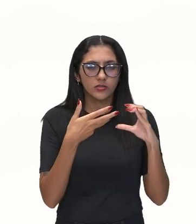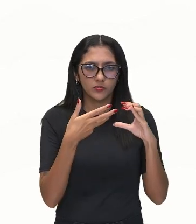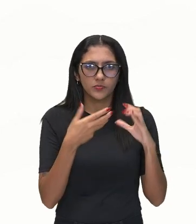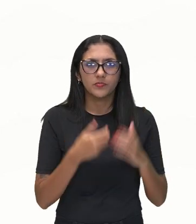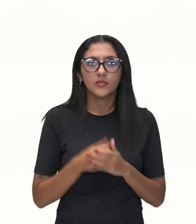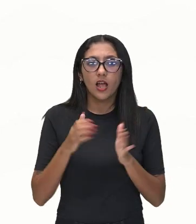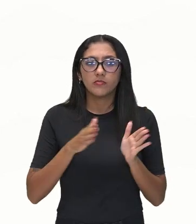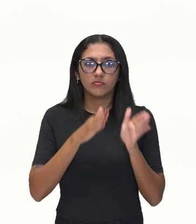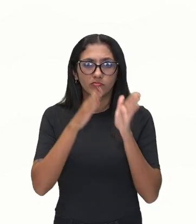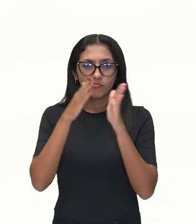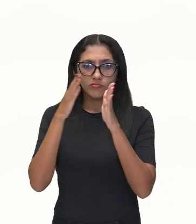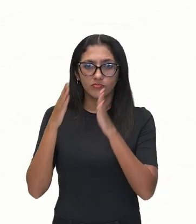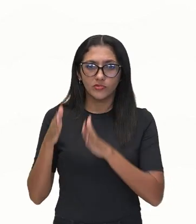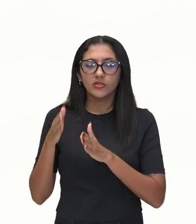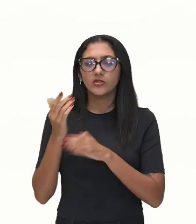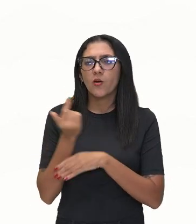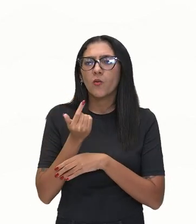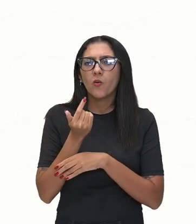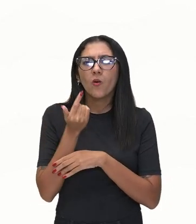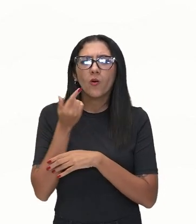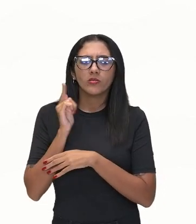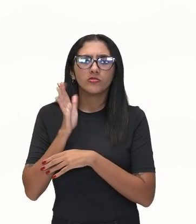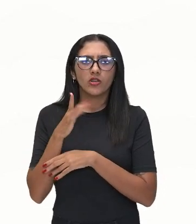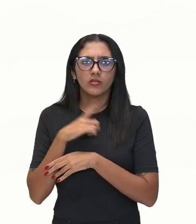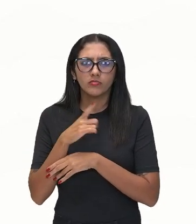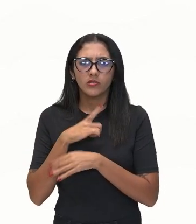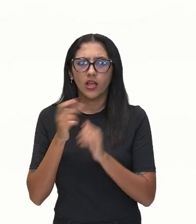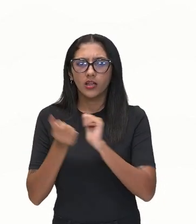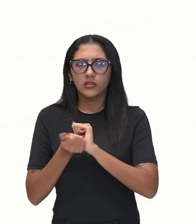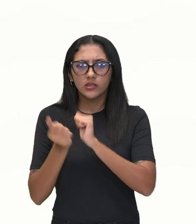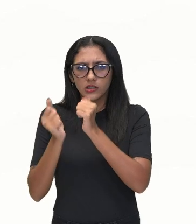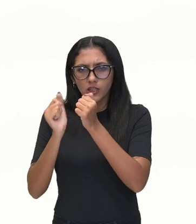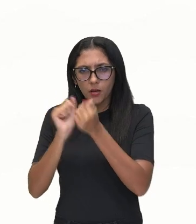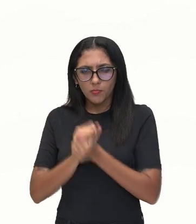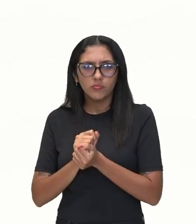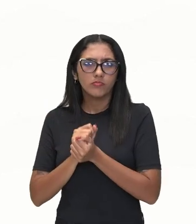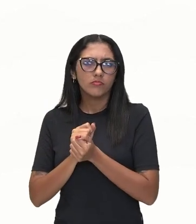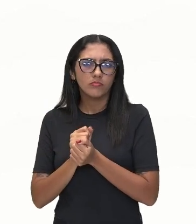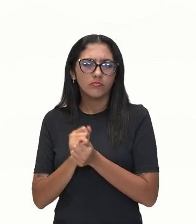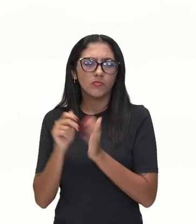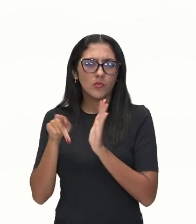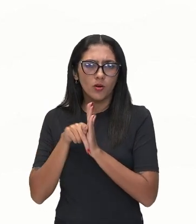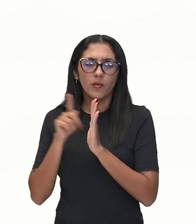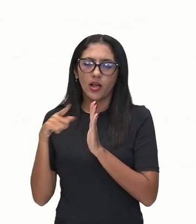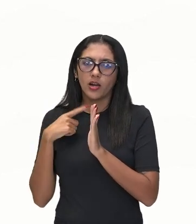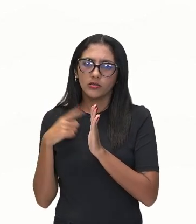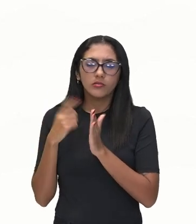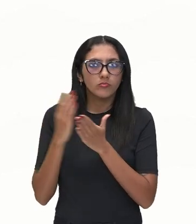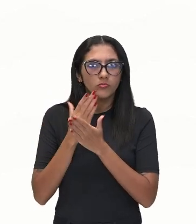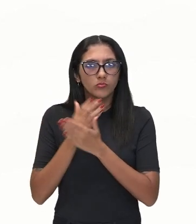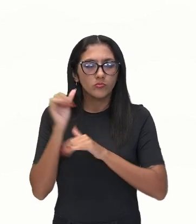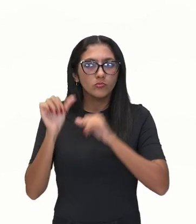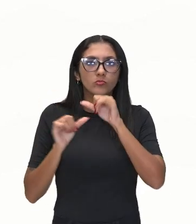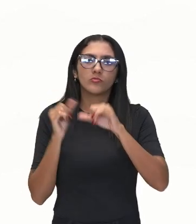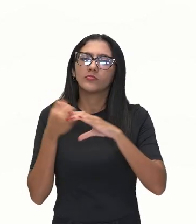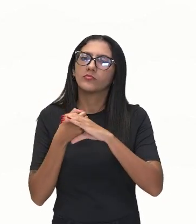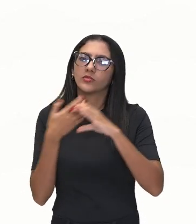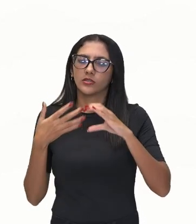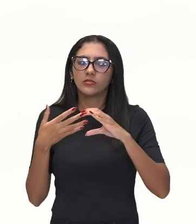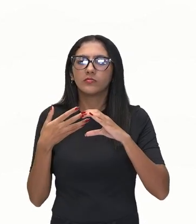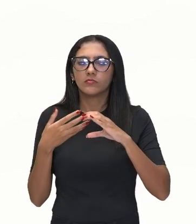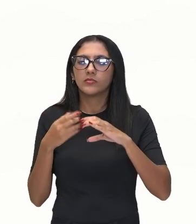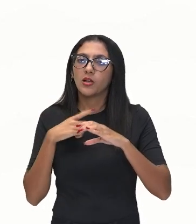a mariposa ali, ela adaptada ao meio, né, ou seja, ela sofreu variações e ela pôde